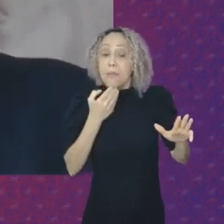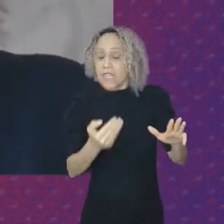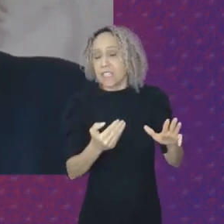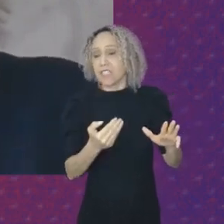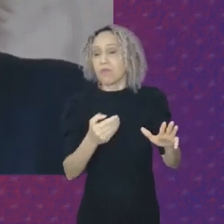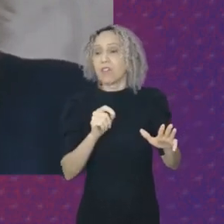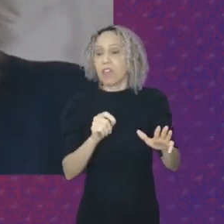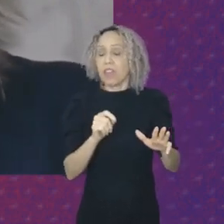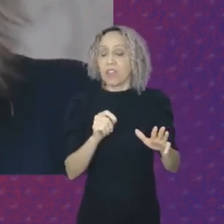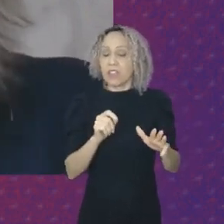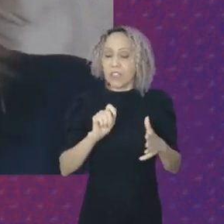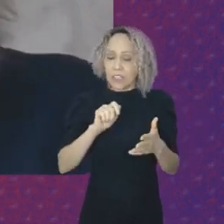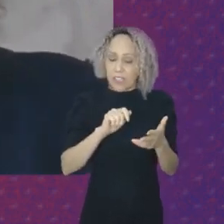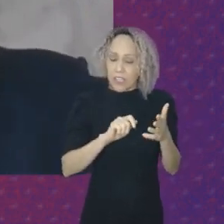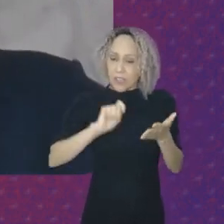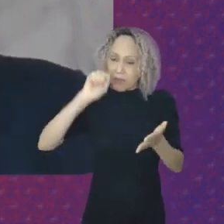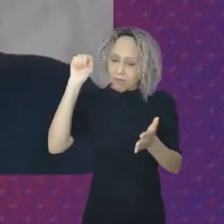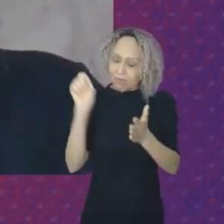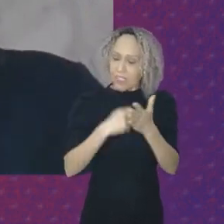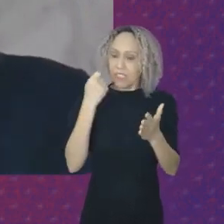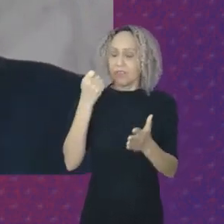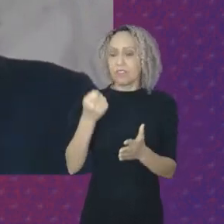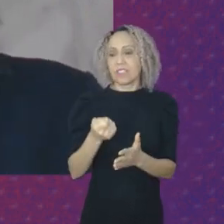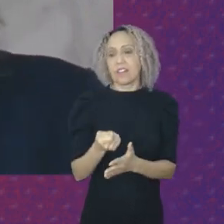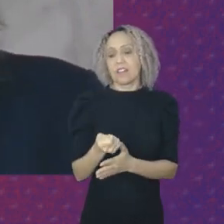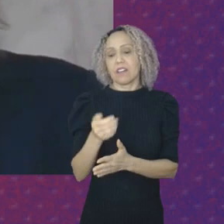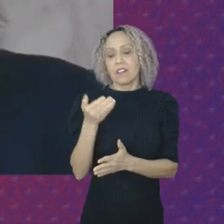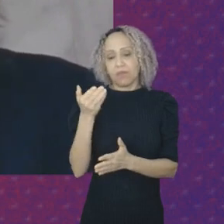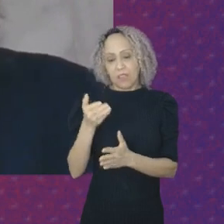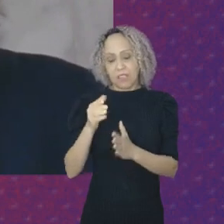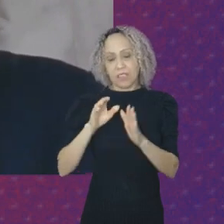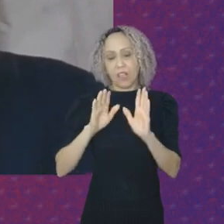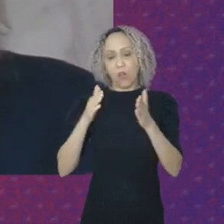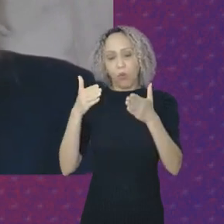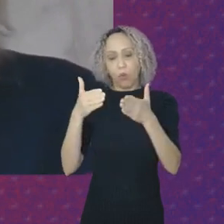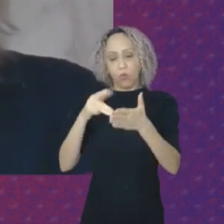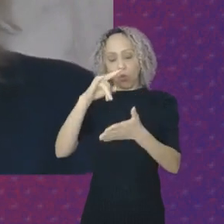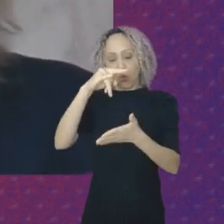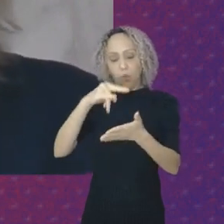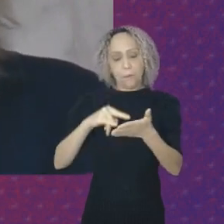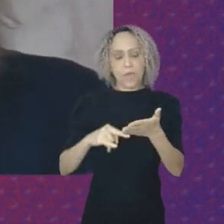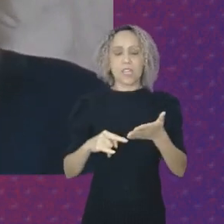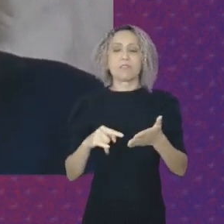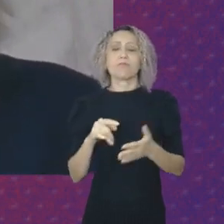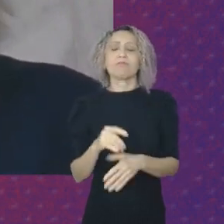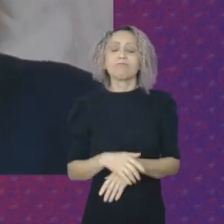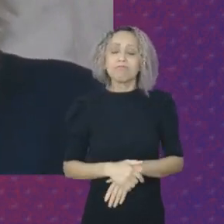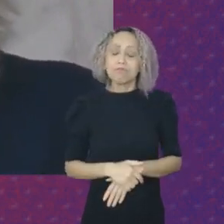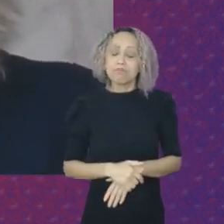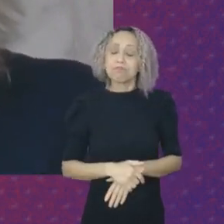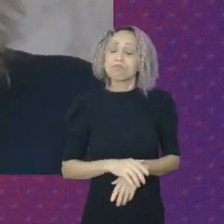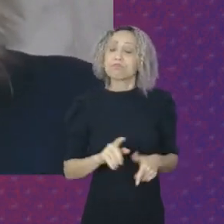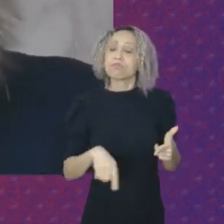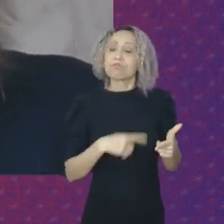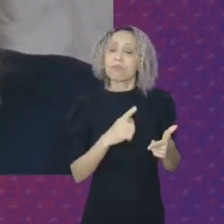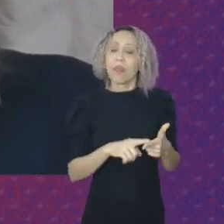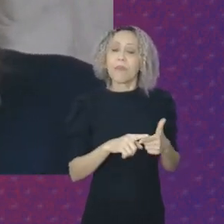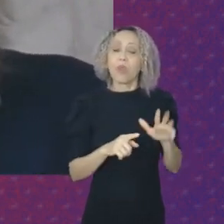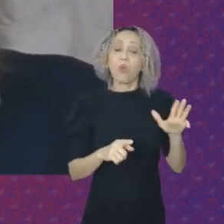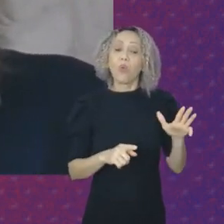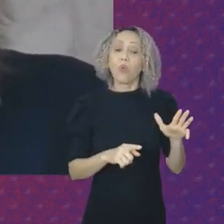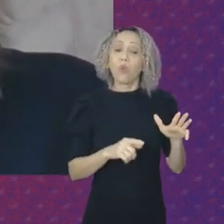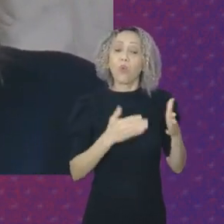iniciativa importante no mundo do trabalho. Além disso, o presidente Lula enviou para o Congresso Nacional o projeto de